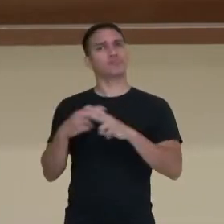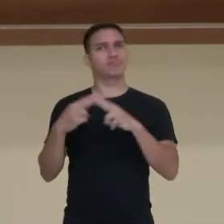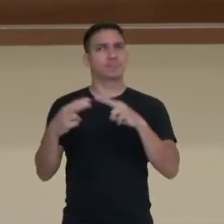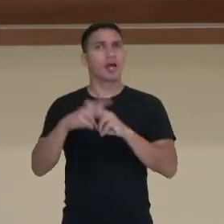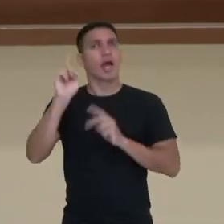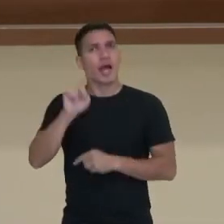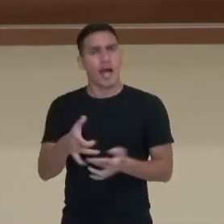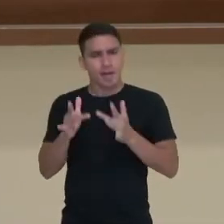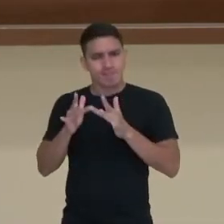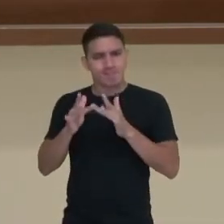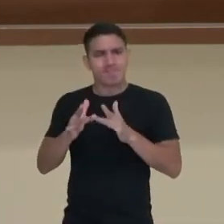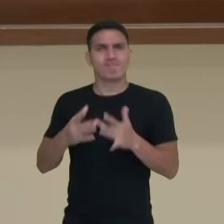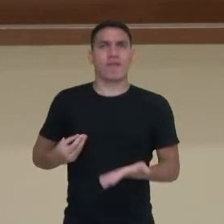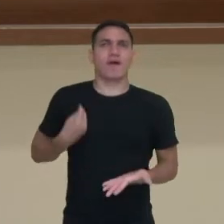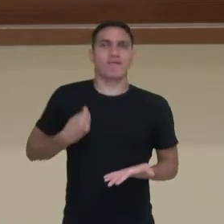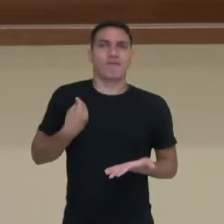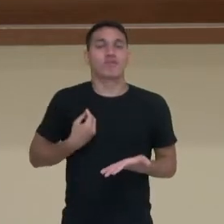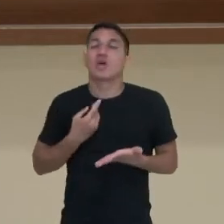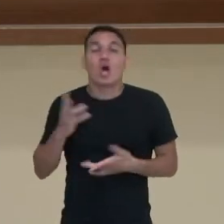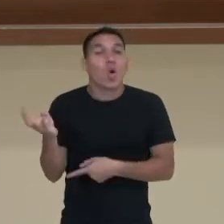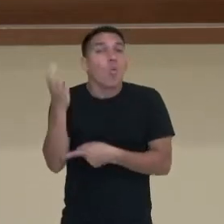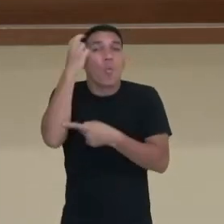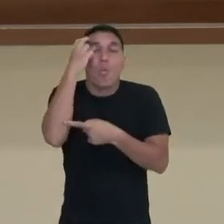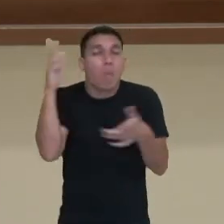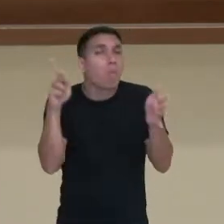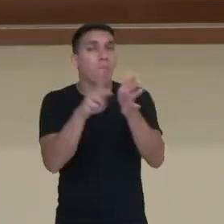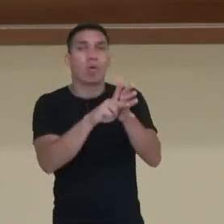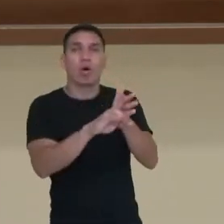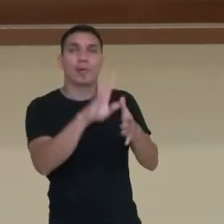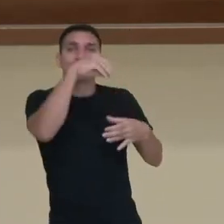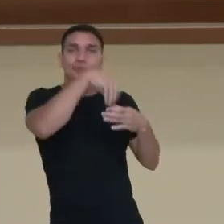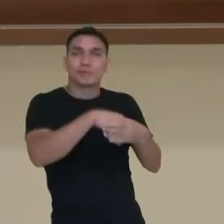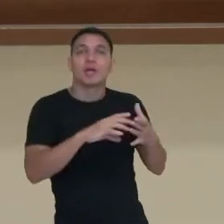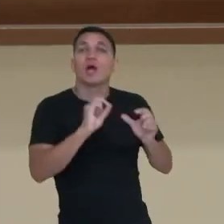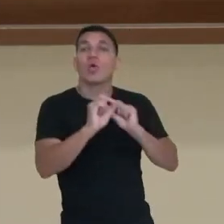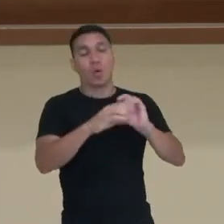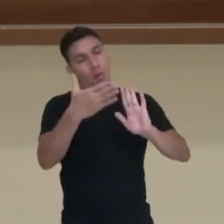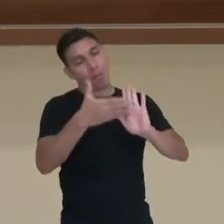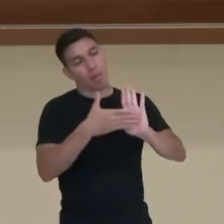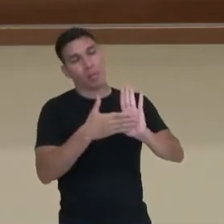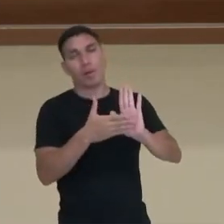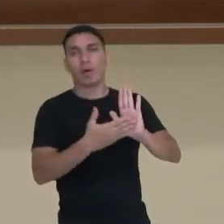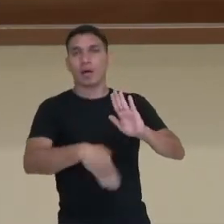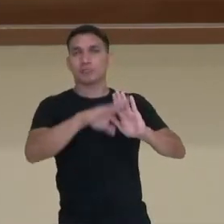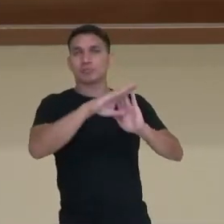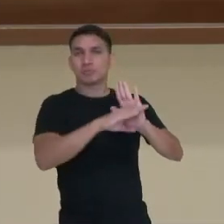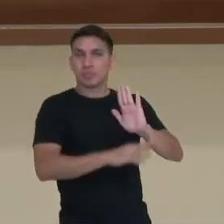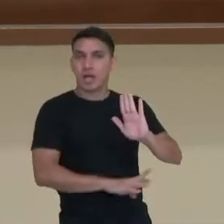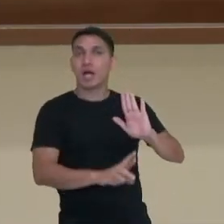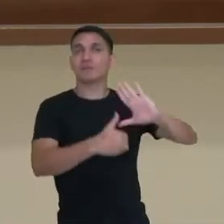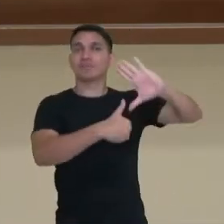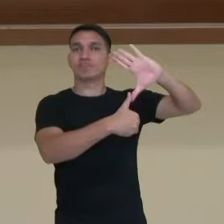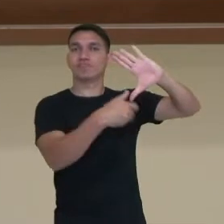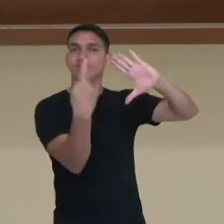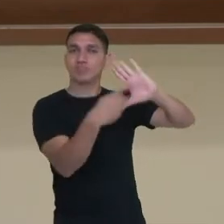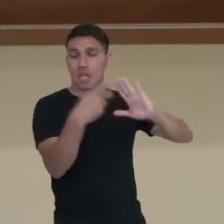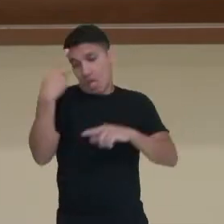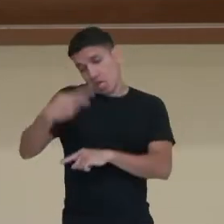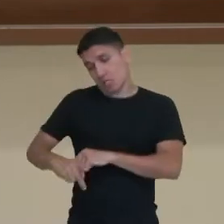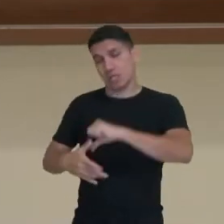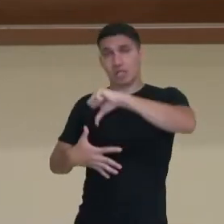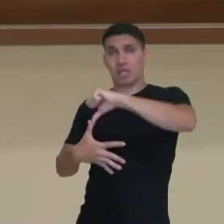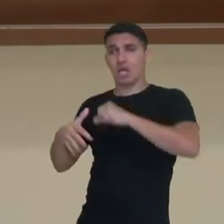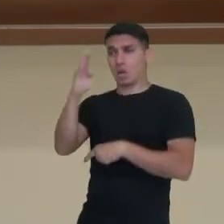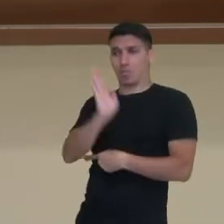está presente, é algo cultural dentro, né, da proposta norte-americana, tá bom? Aqui no Brasil a gente